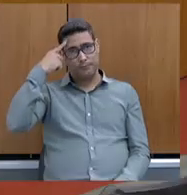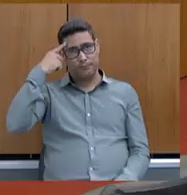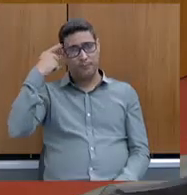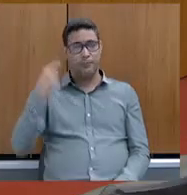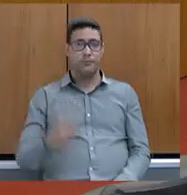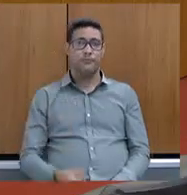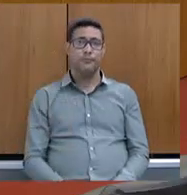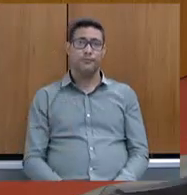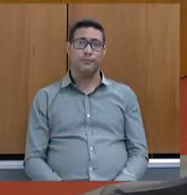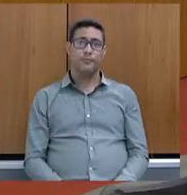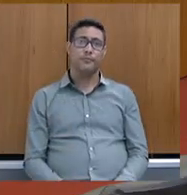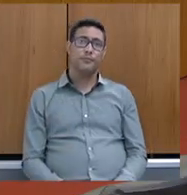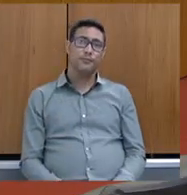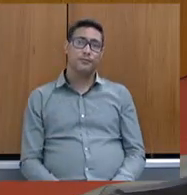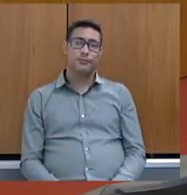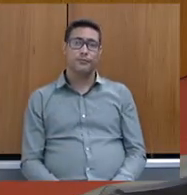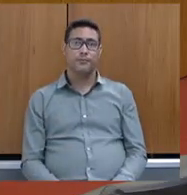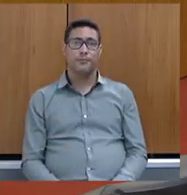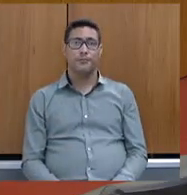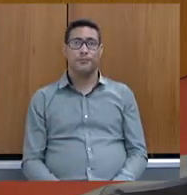uma outra morte